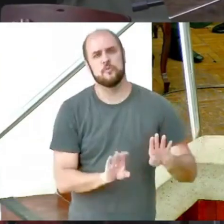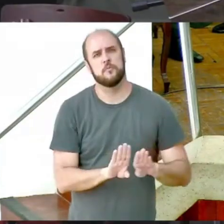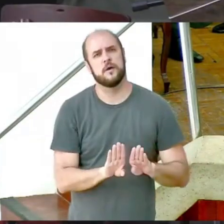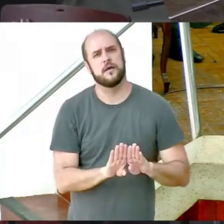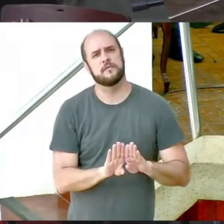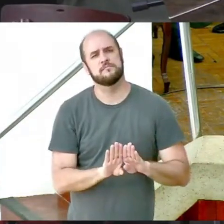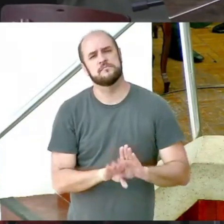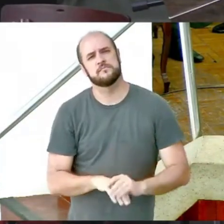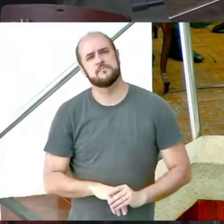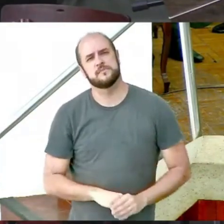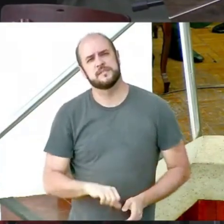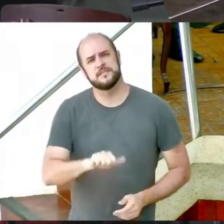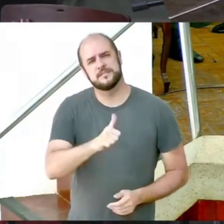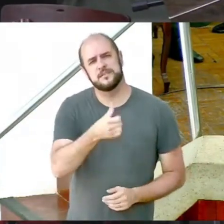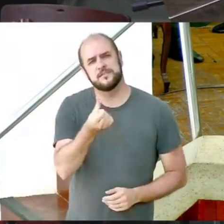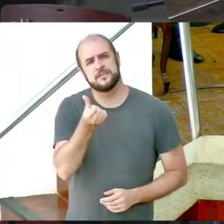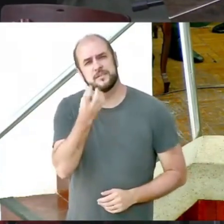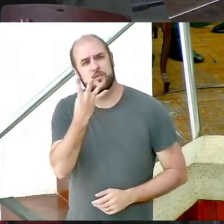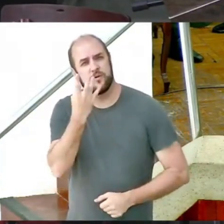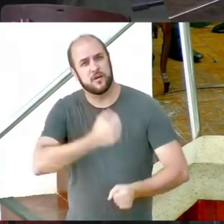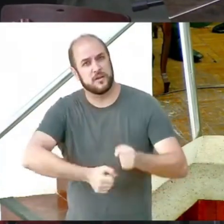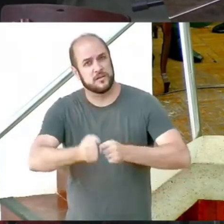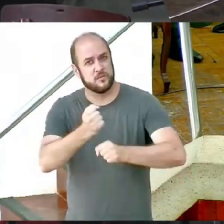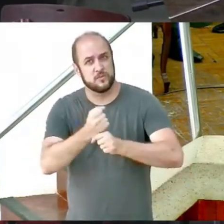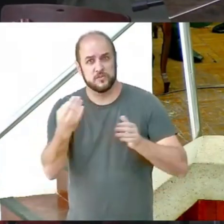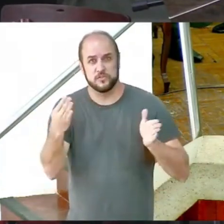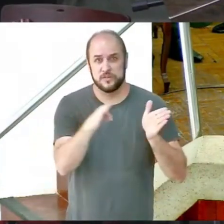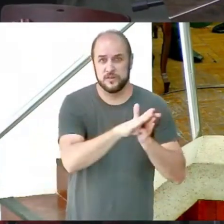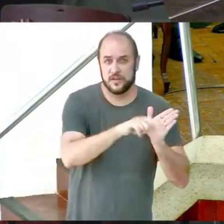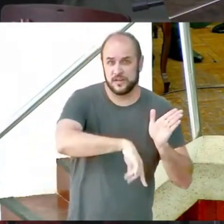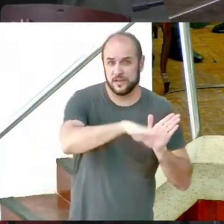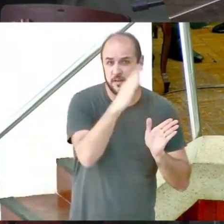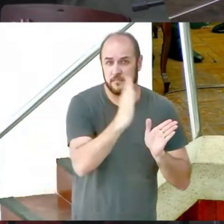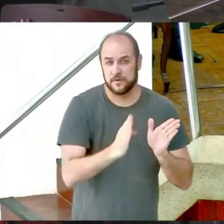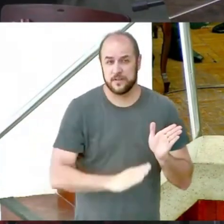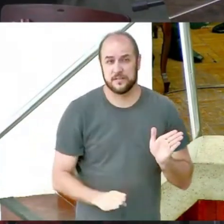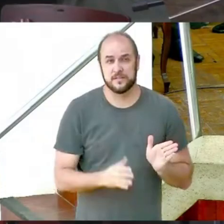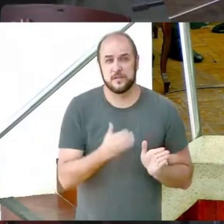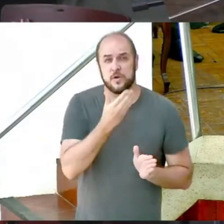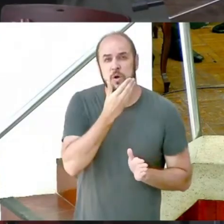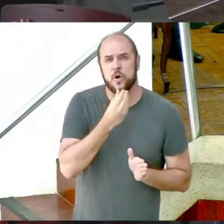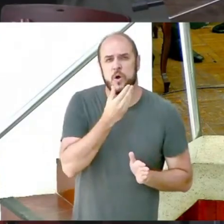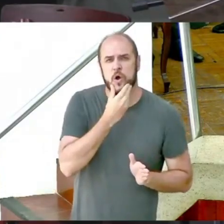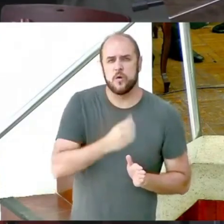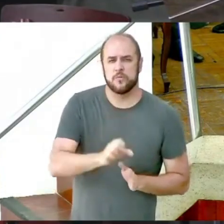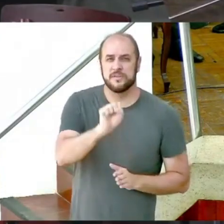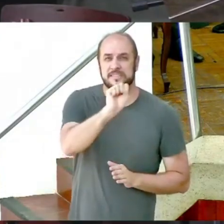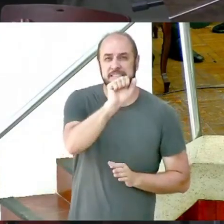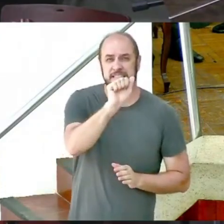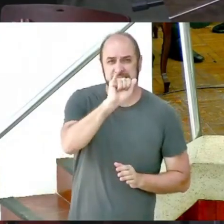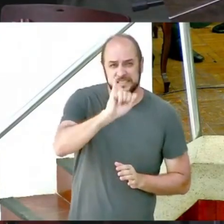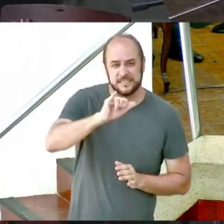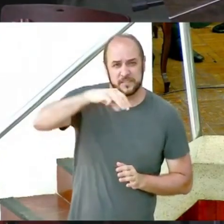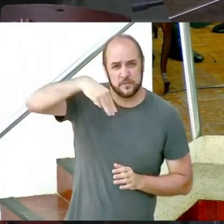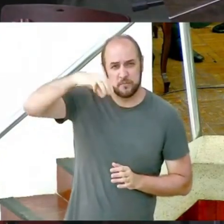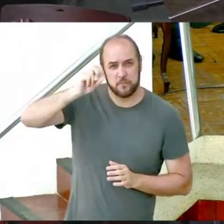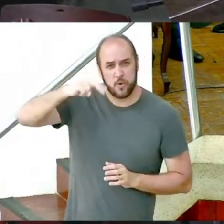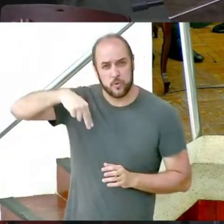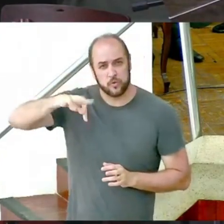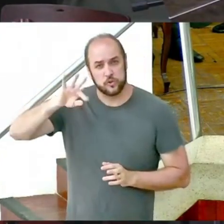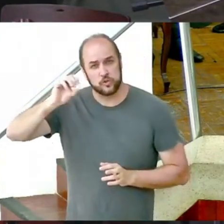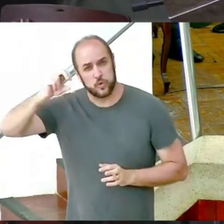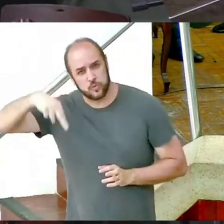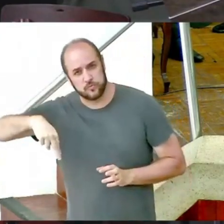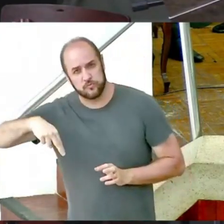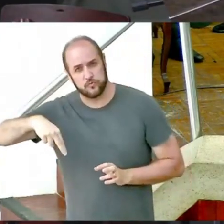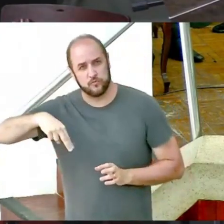E há 164 anos atrás chegou ao Brasil através de um missionário de nome Oshebel Green Simonton, que deixou os Estados Unidos